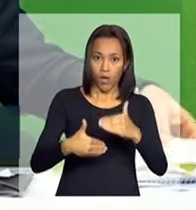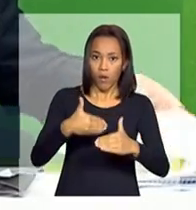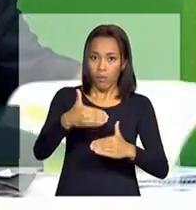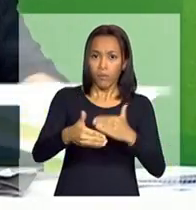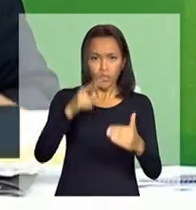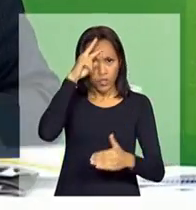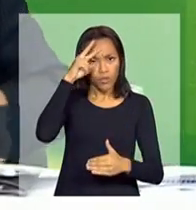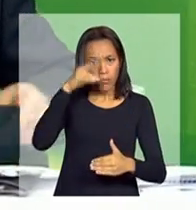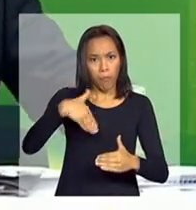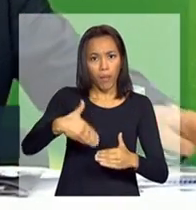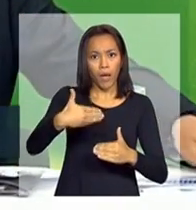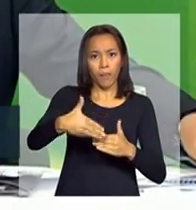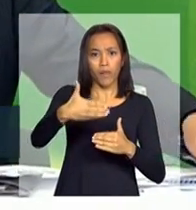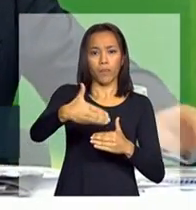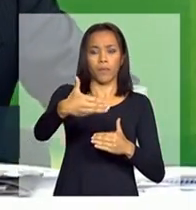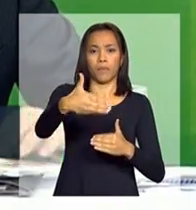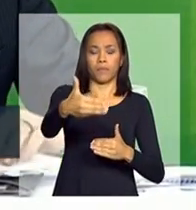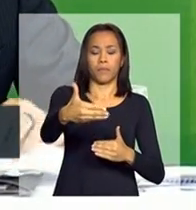historicamente